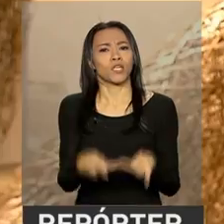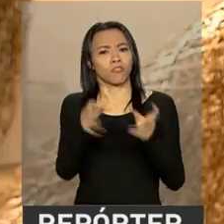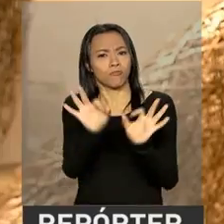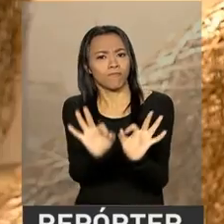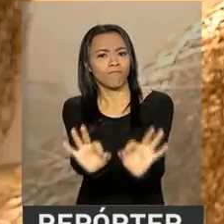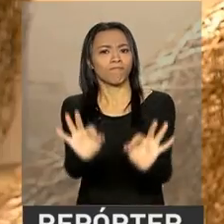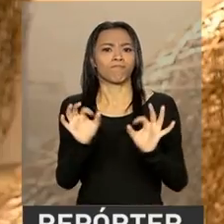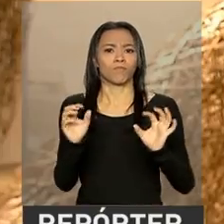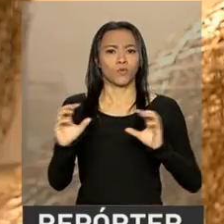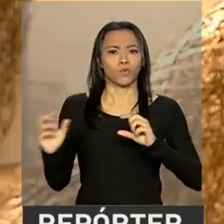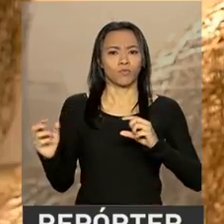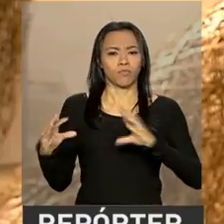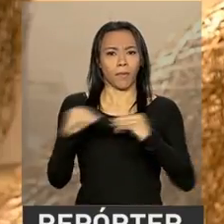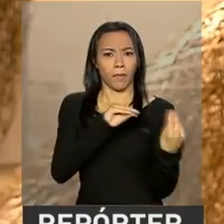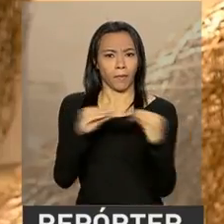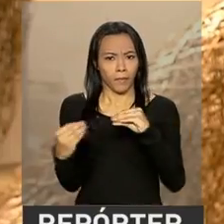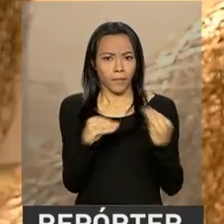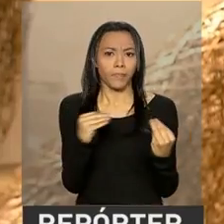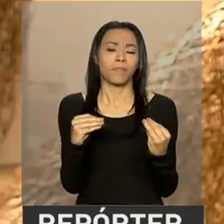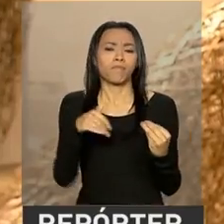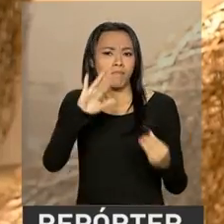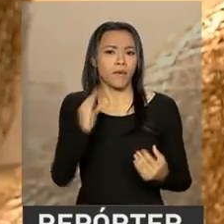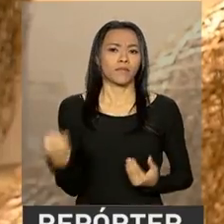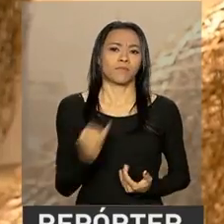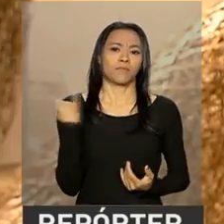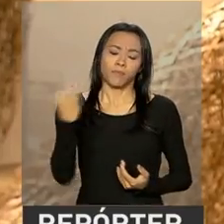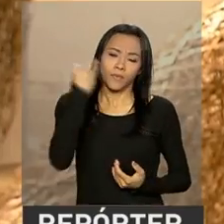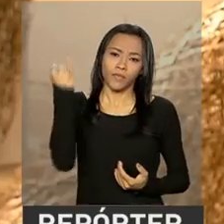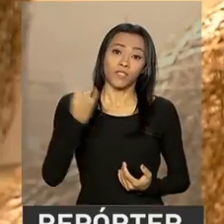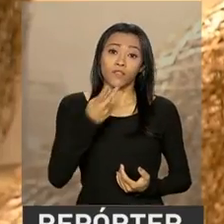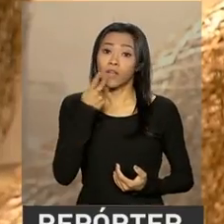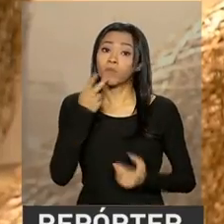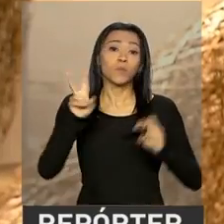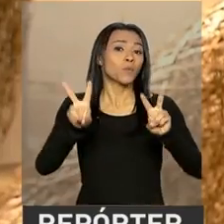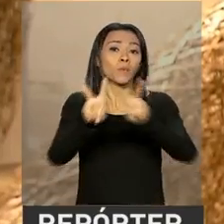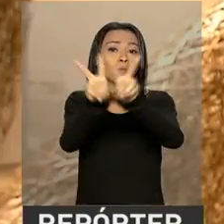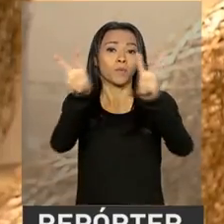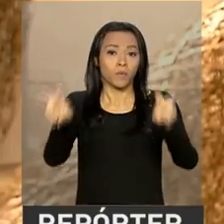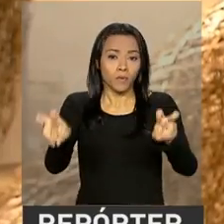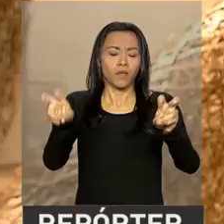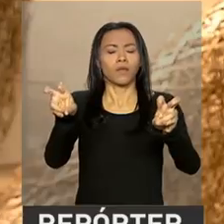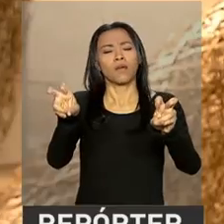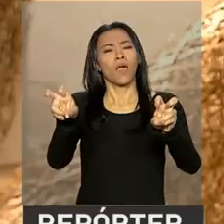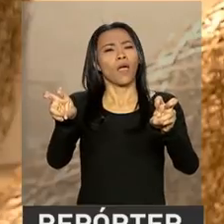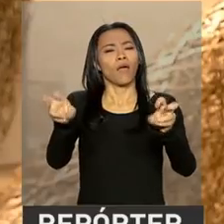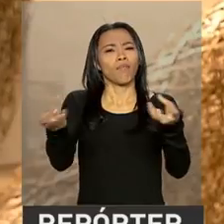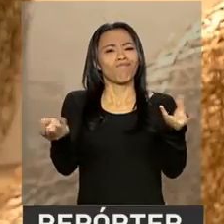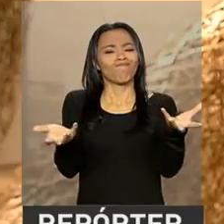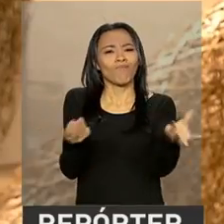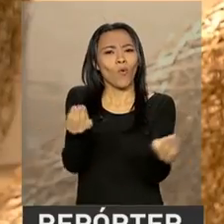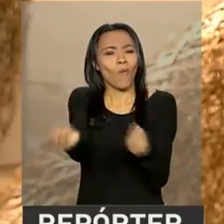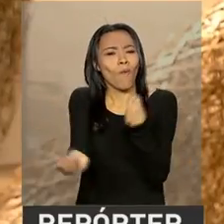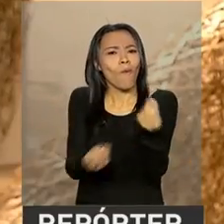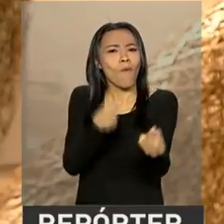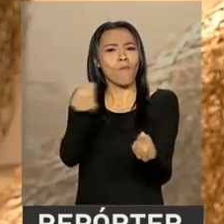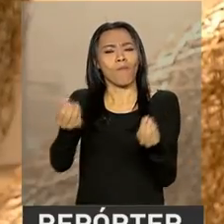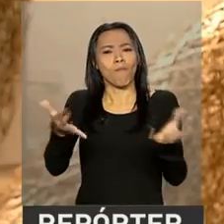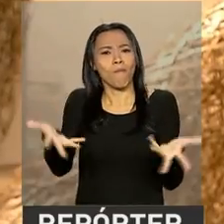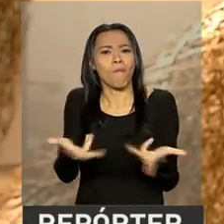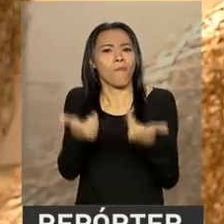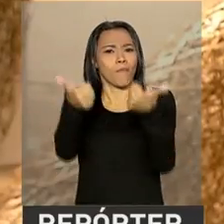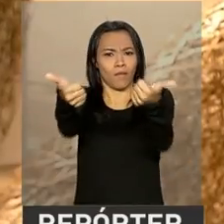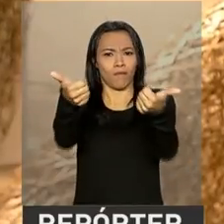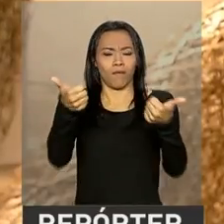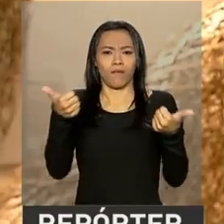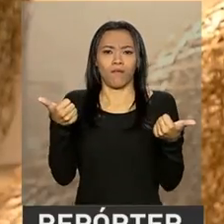mas mais importante falamos sobre o como o melhorar o ambiente